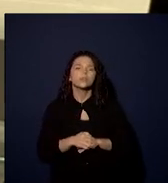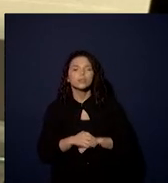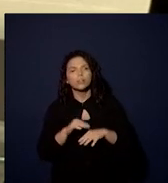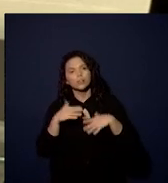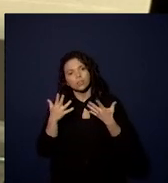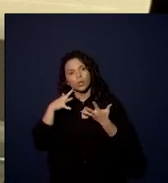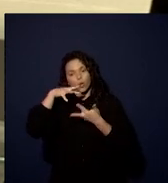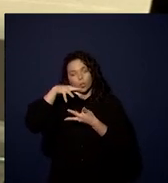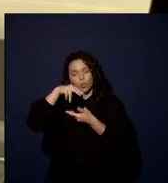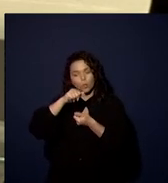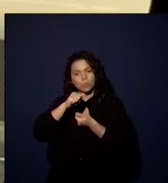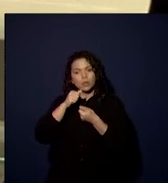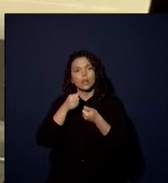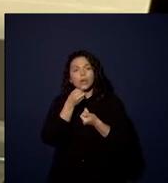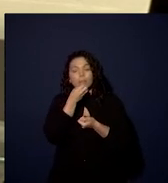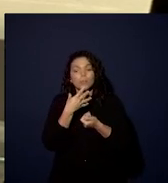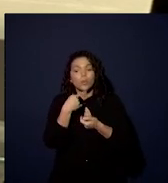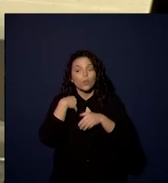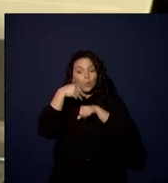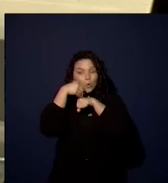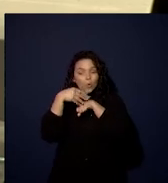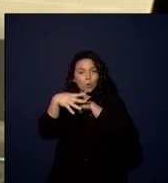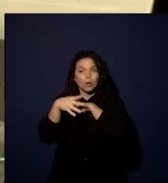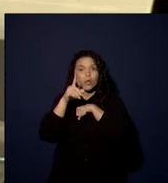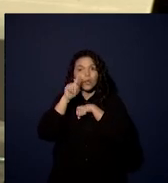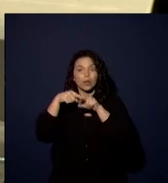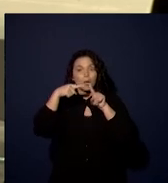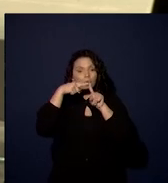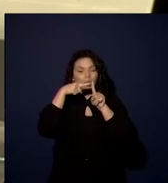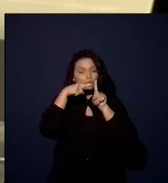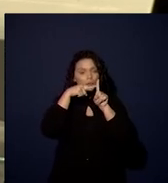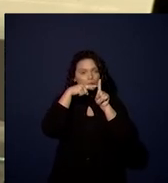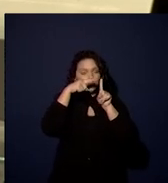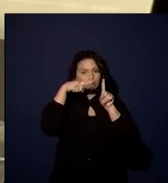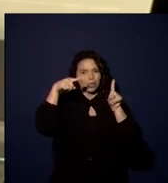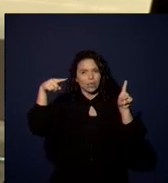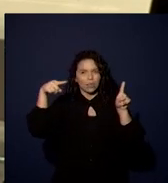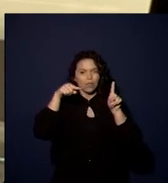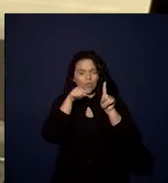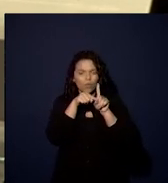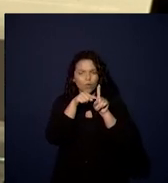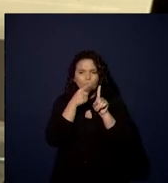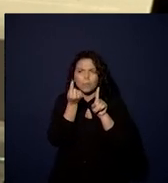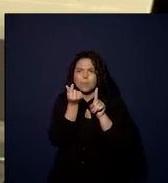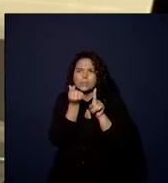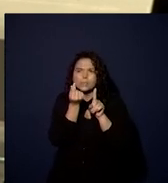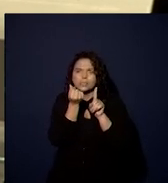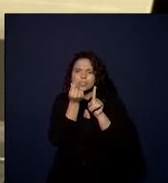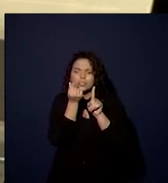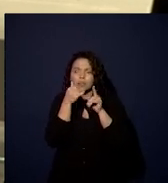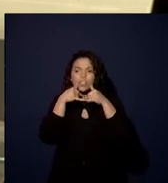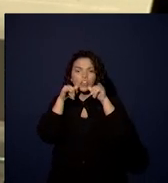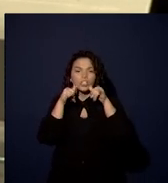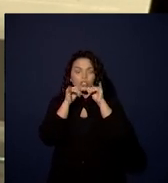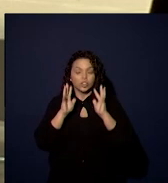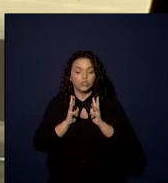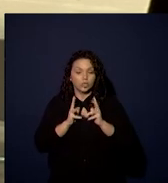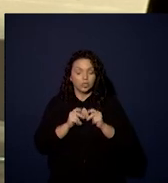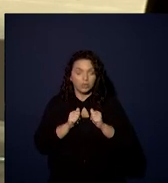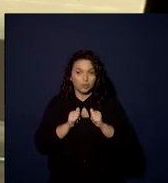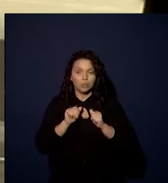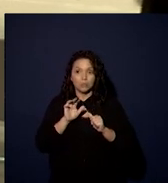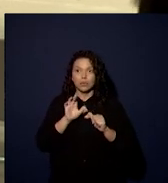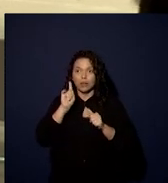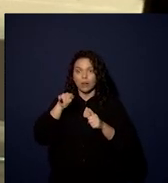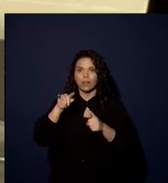vale a pena comentar hoje o nível de precificação de energia limpa no Brasil as outras geografias nas quais